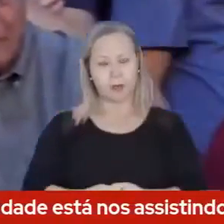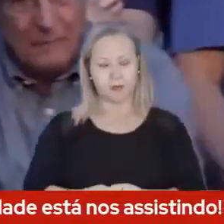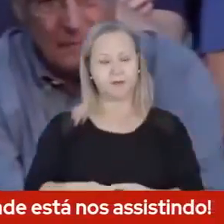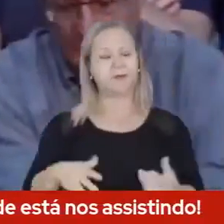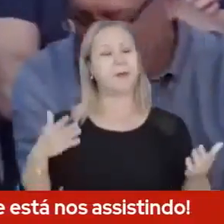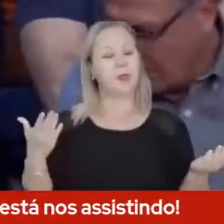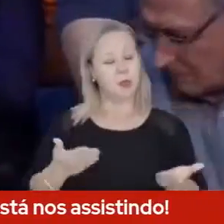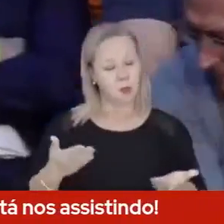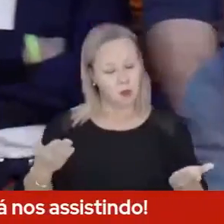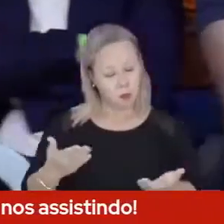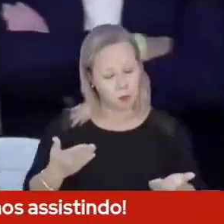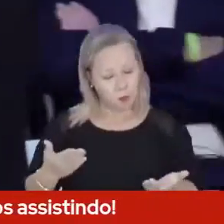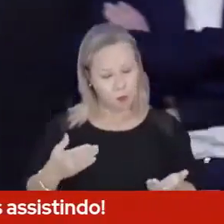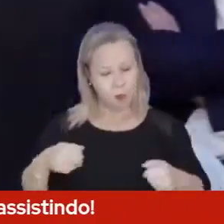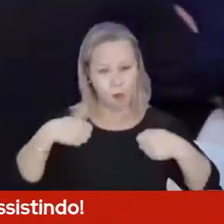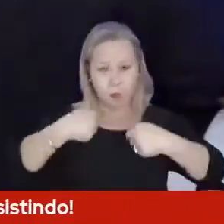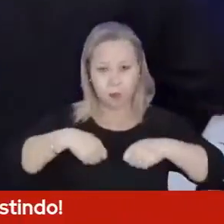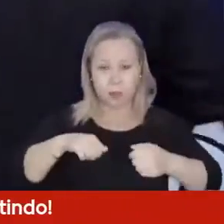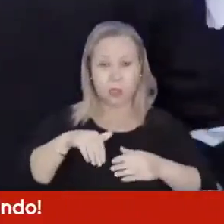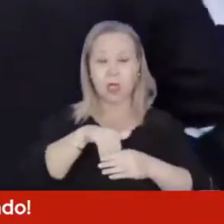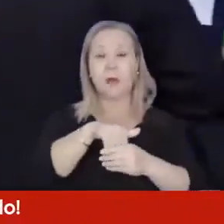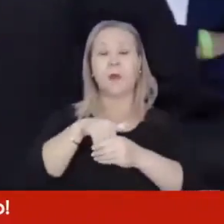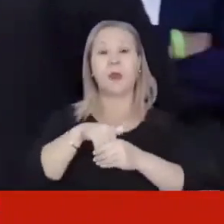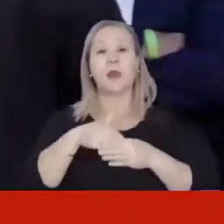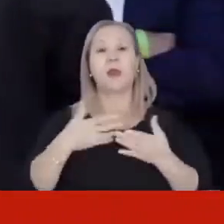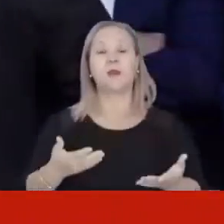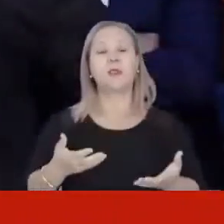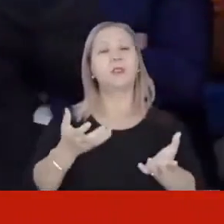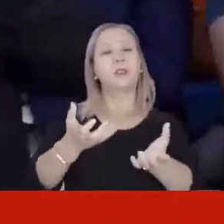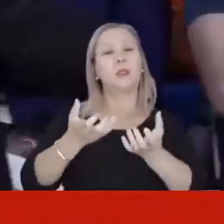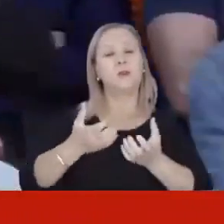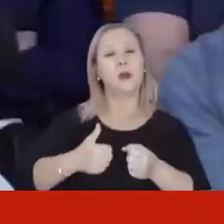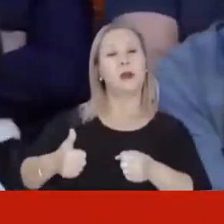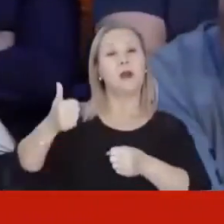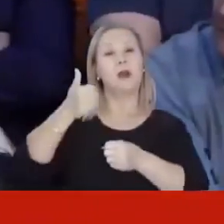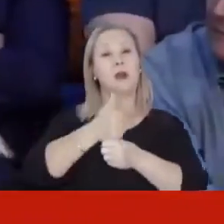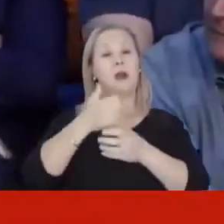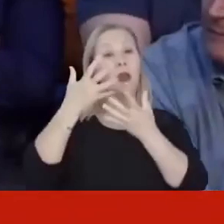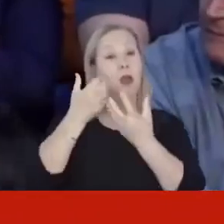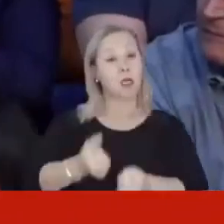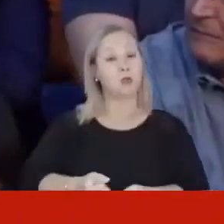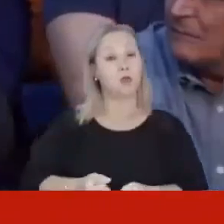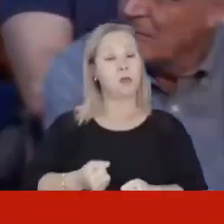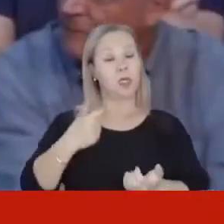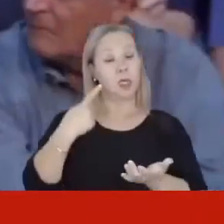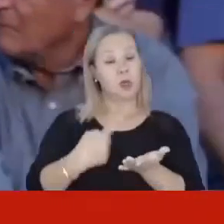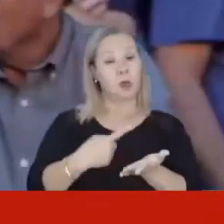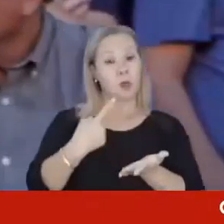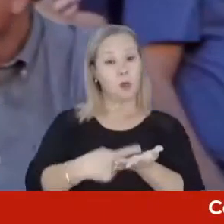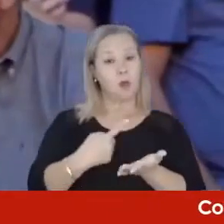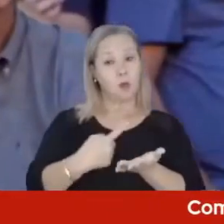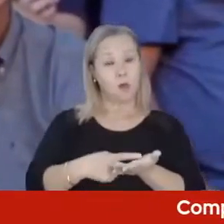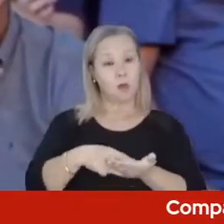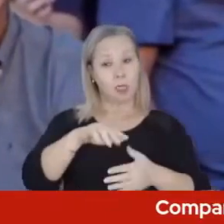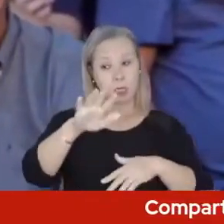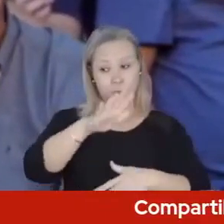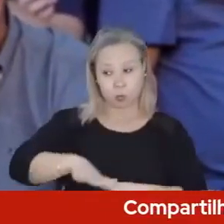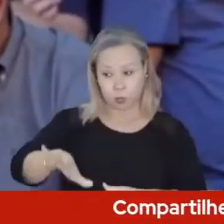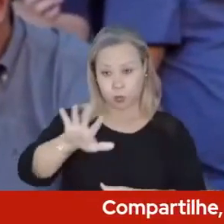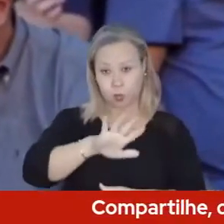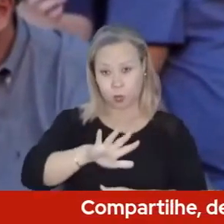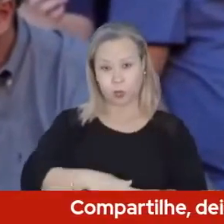precisamos eleger, e eu quero assumir um compromisso, Paulinho, com o PT de outros partidos, na nossa